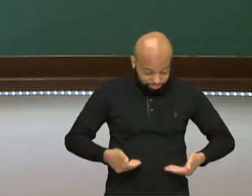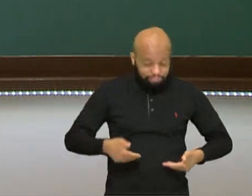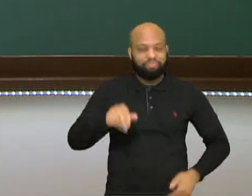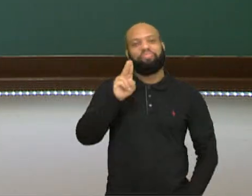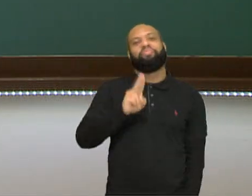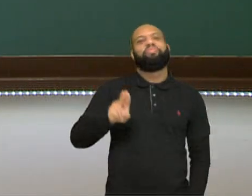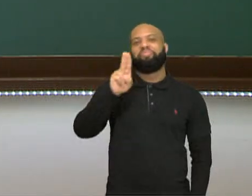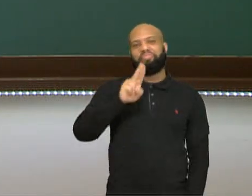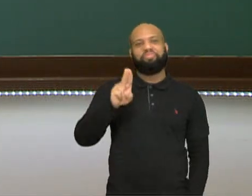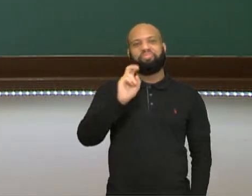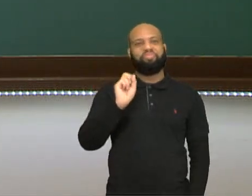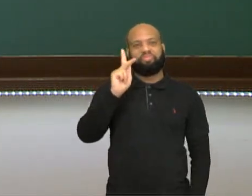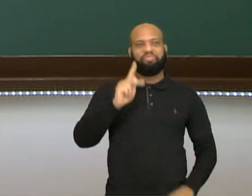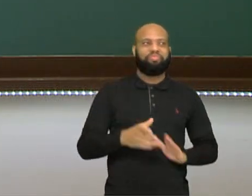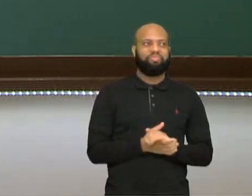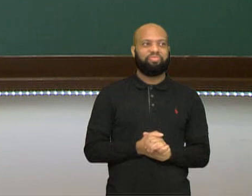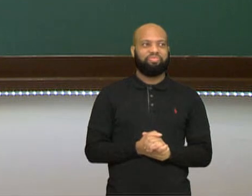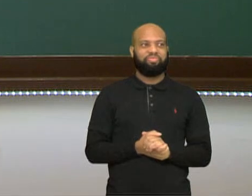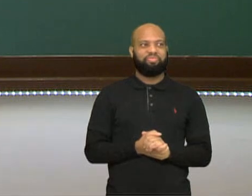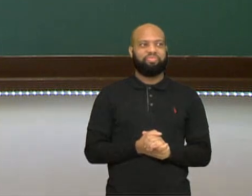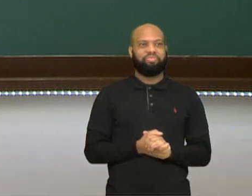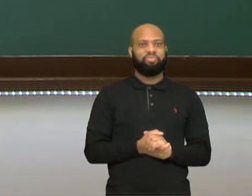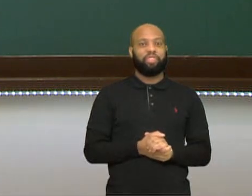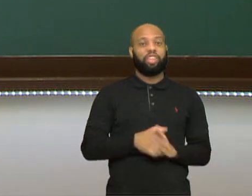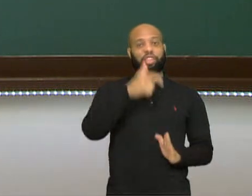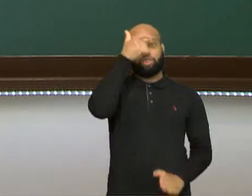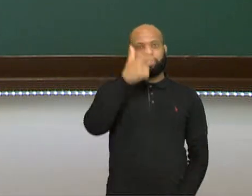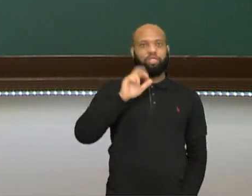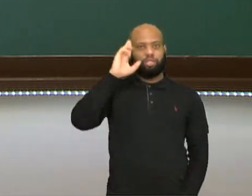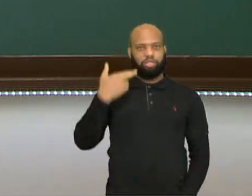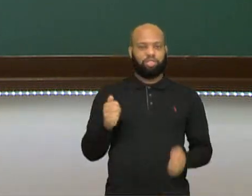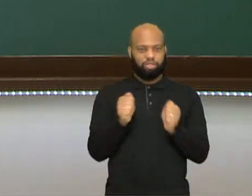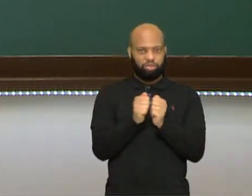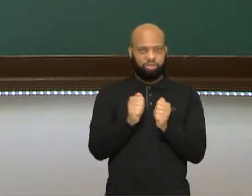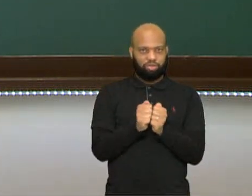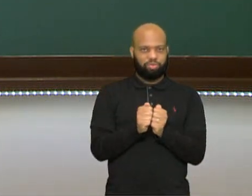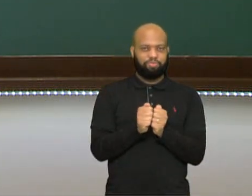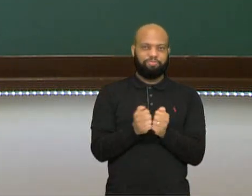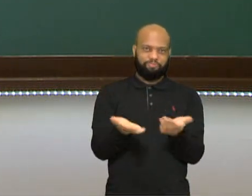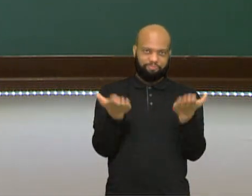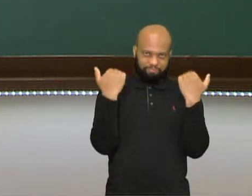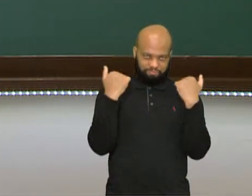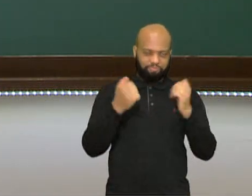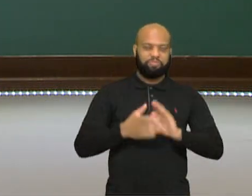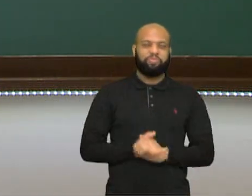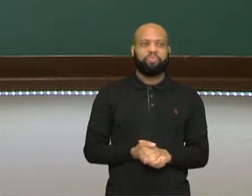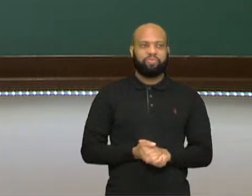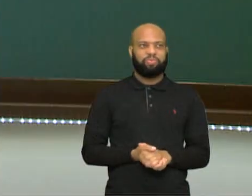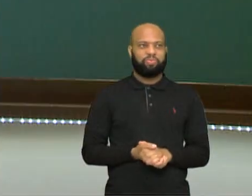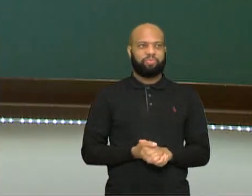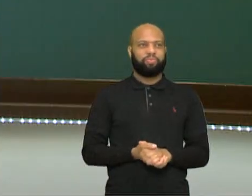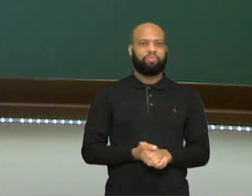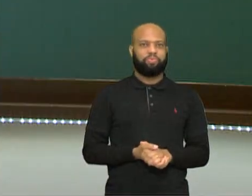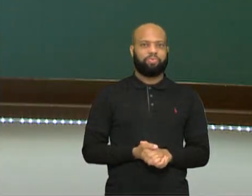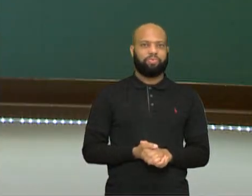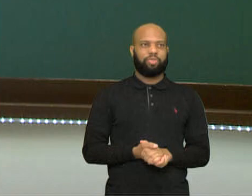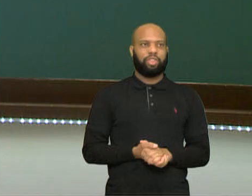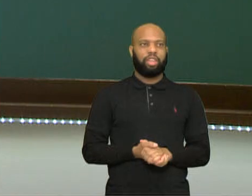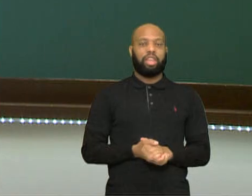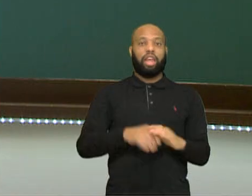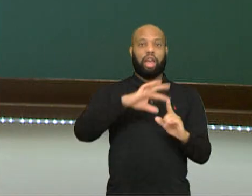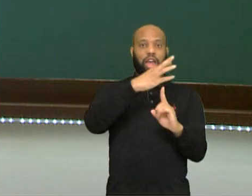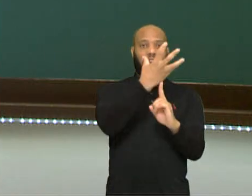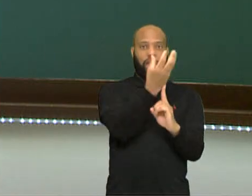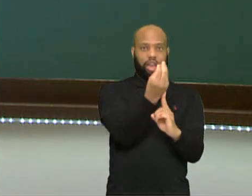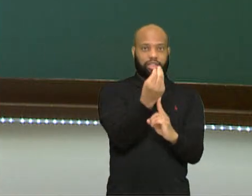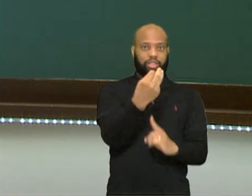está usando, tá bom? Então, prof. Rutinei aqui com vocês. Vamos juntos? Então, tridimensionalidade na